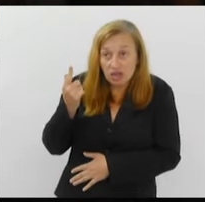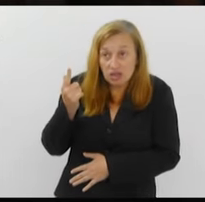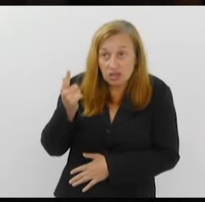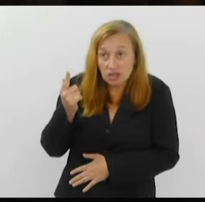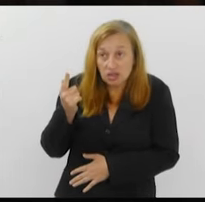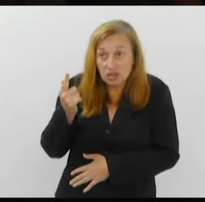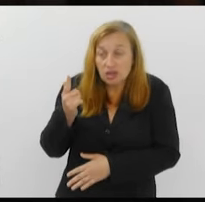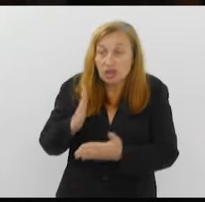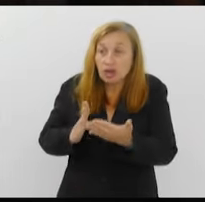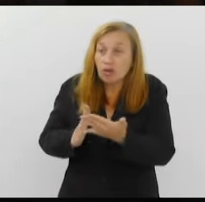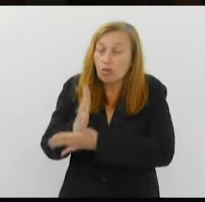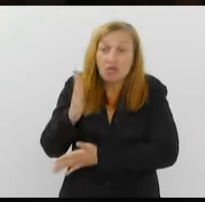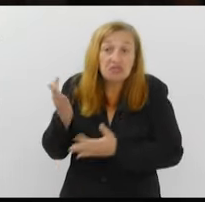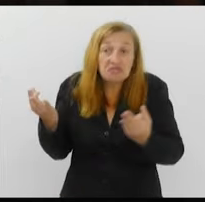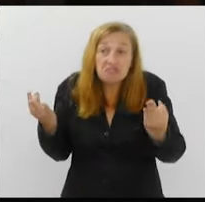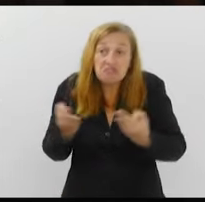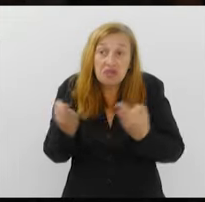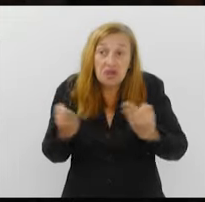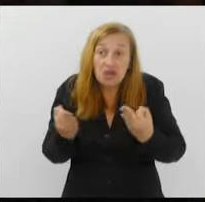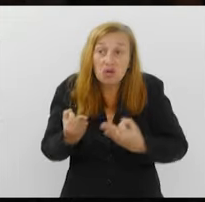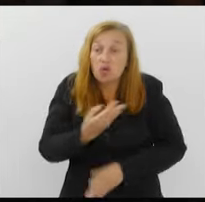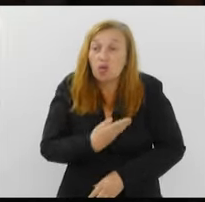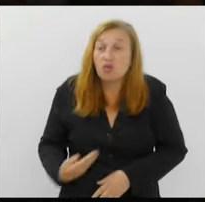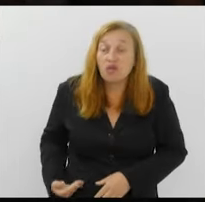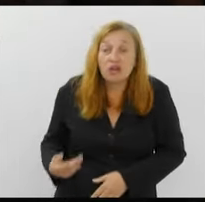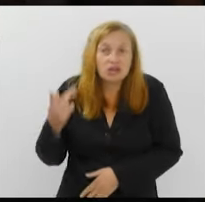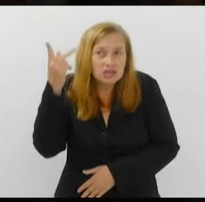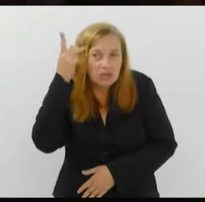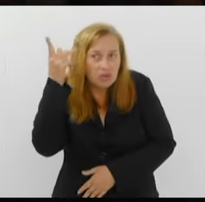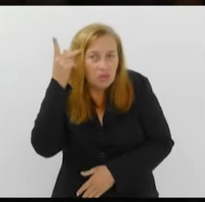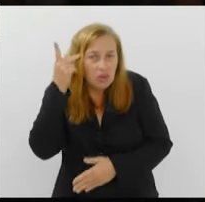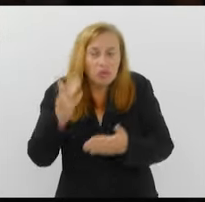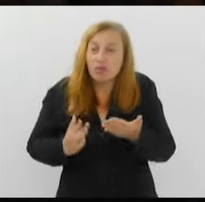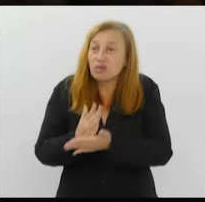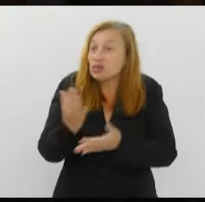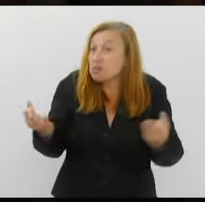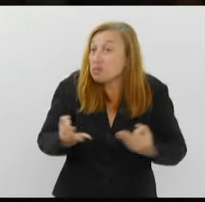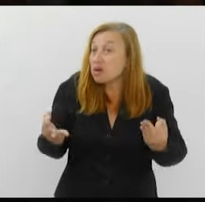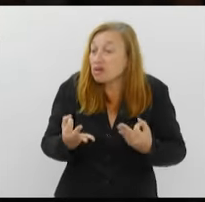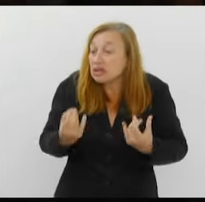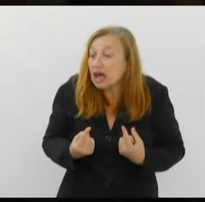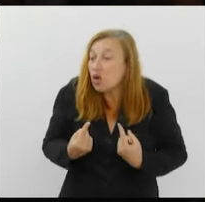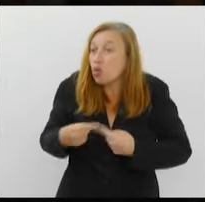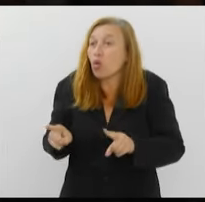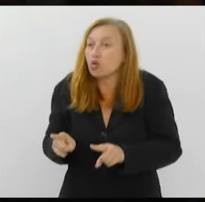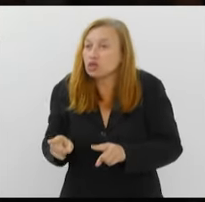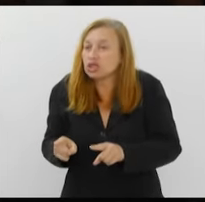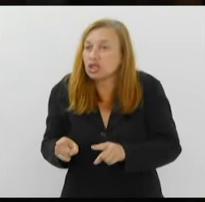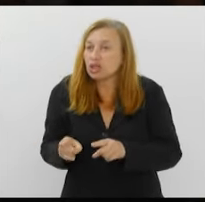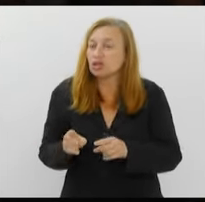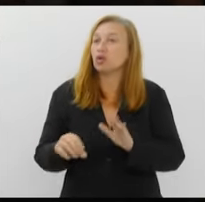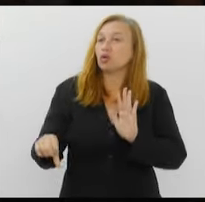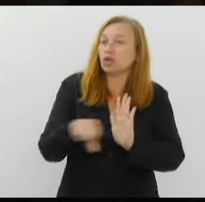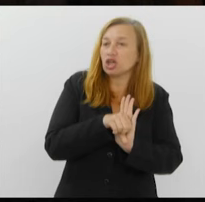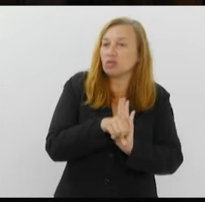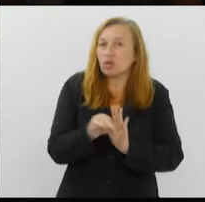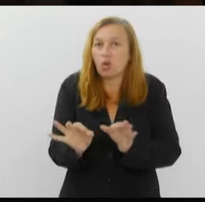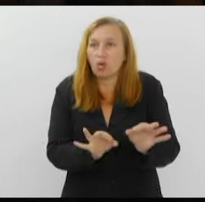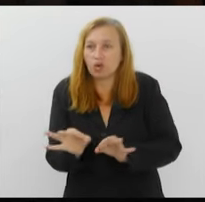com aprovação excelente, o governo de São Paulo, uma aprovação excelente, porque está combatendo o crime